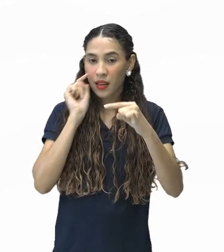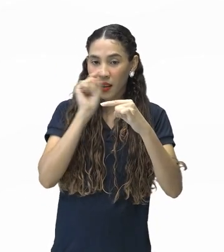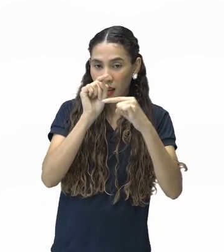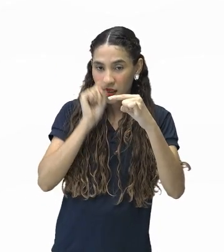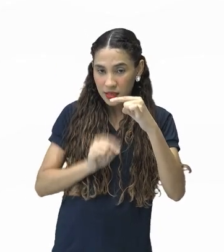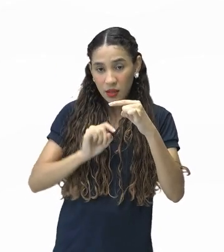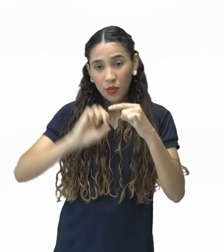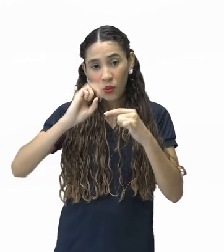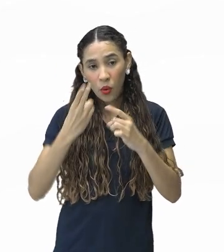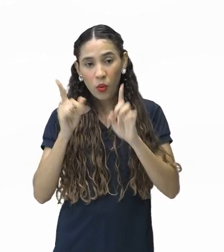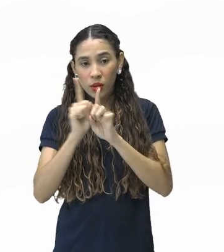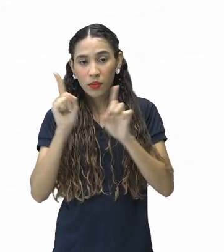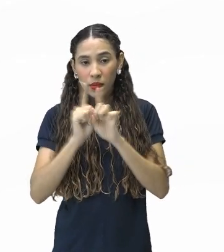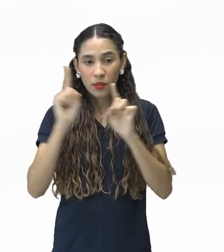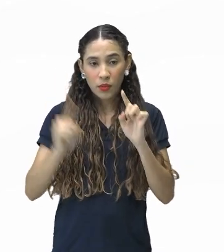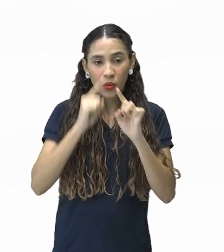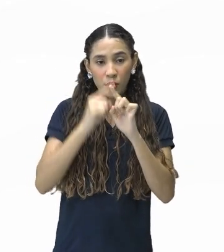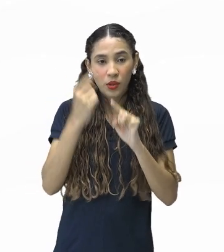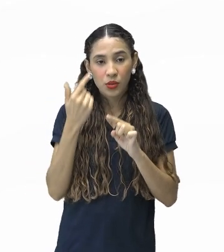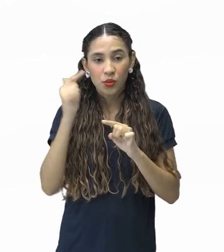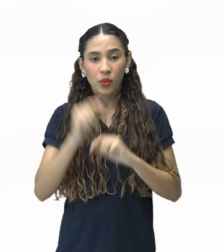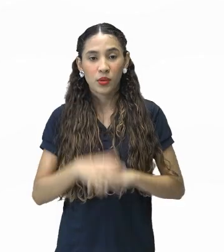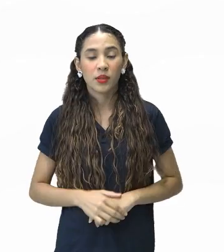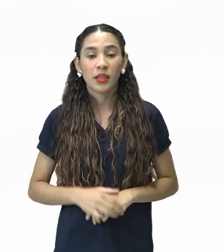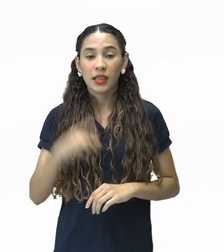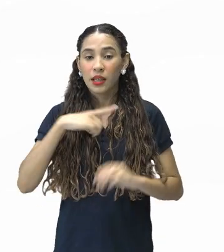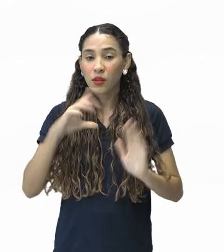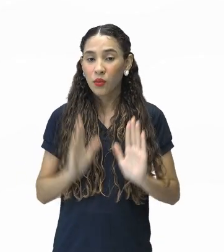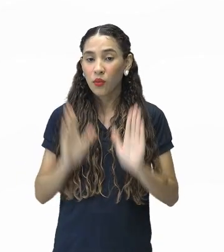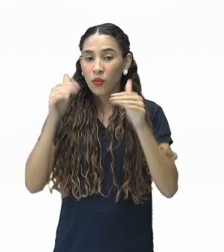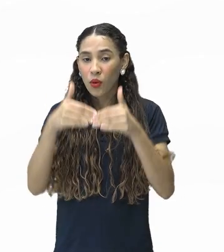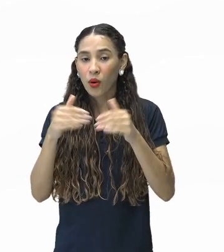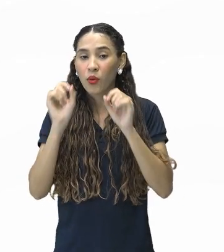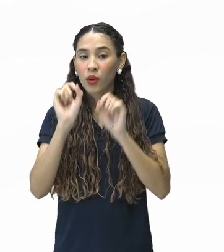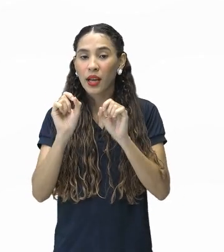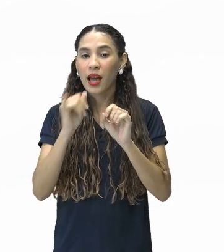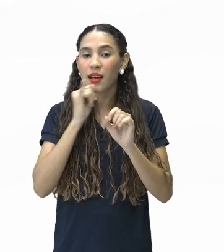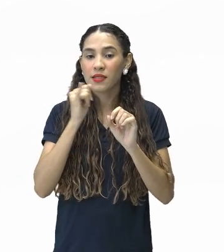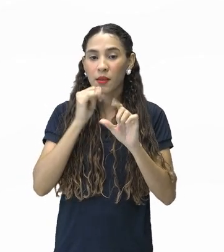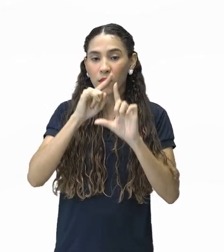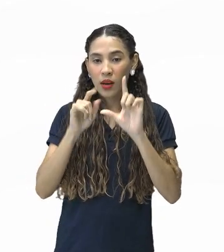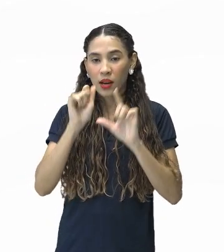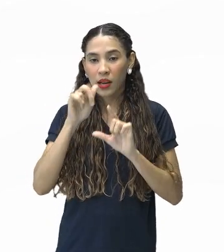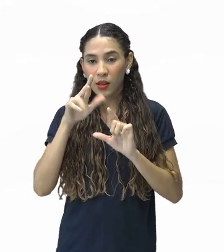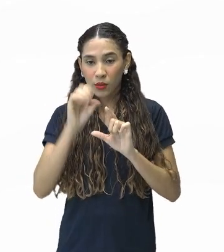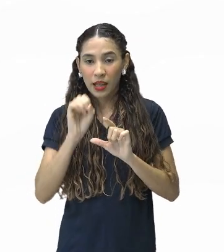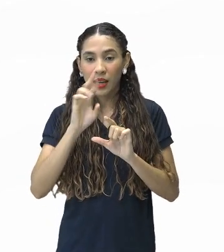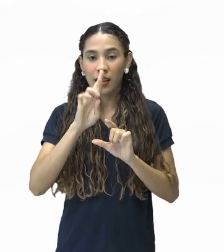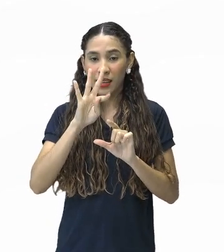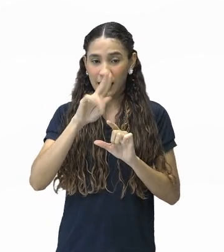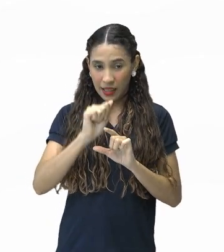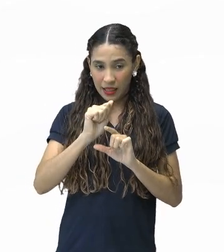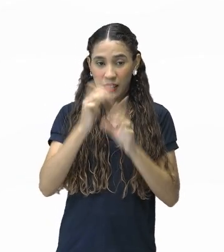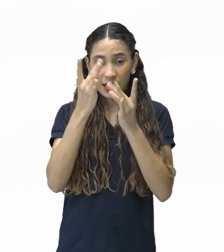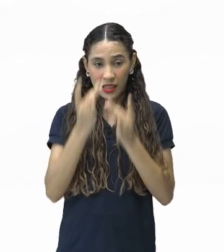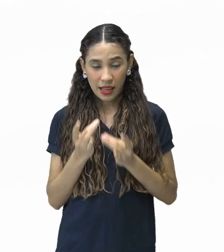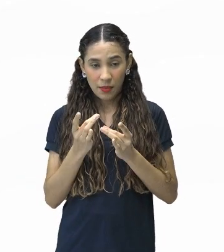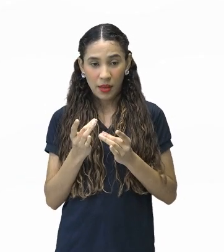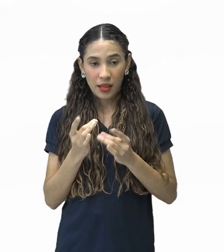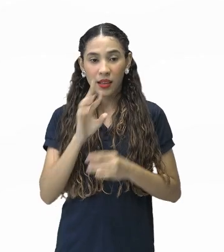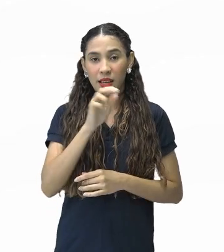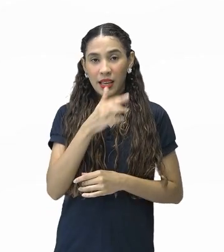razão ou pelo produto de outras, com ênfase no coeficiente angular de reta.